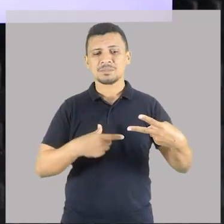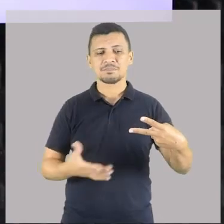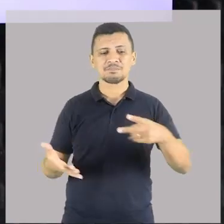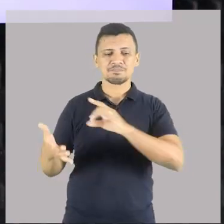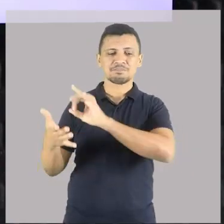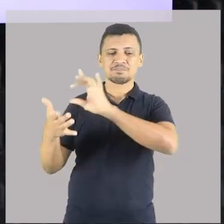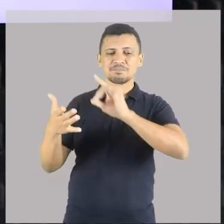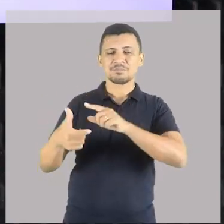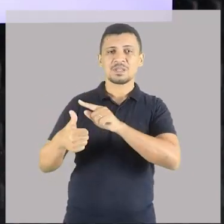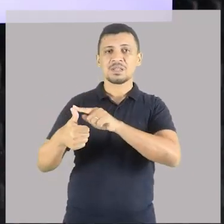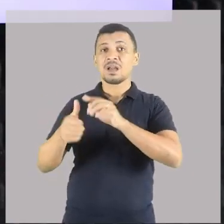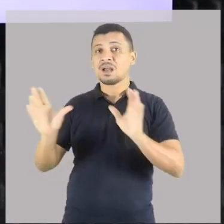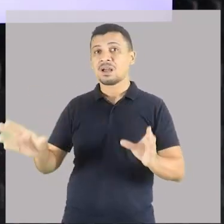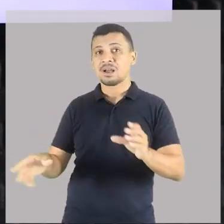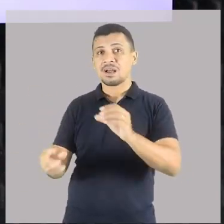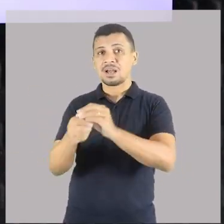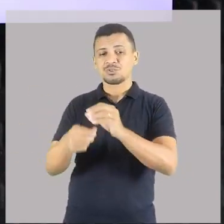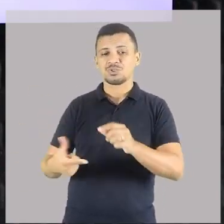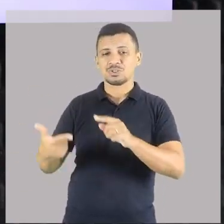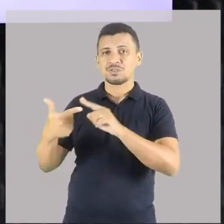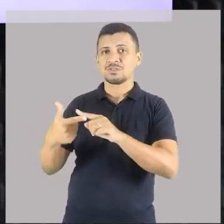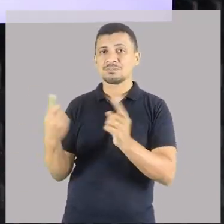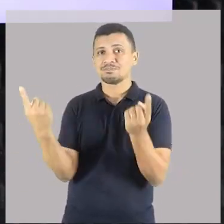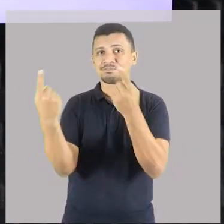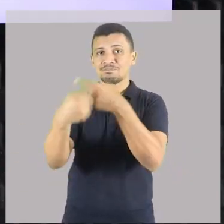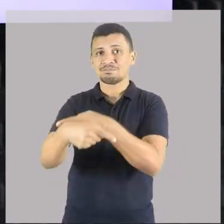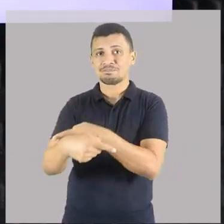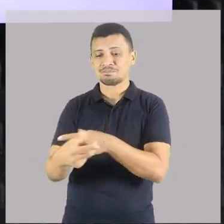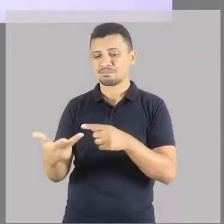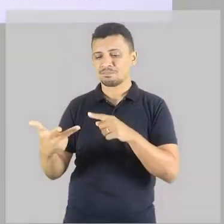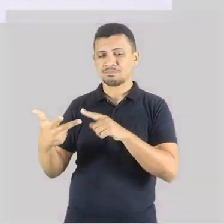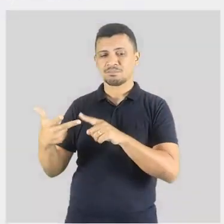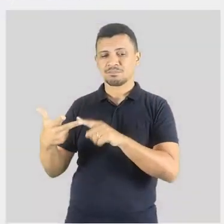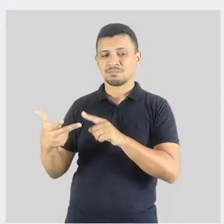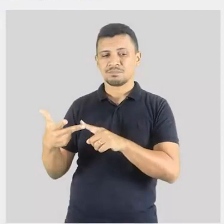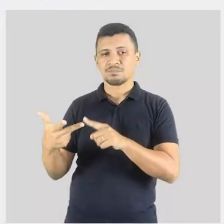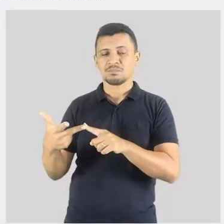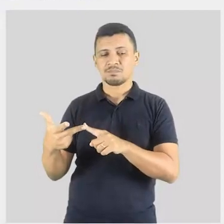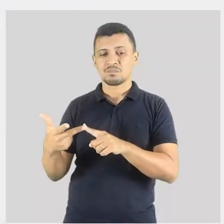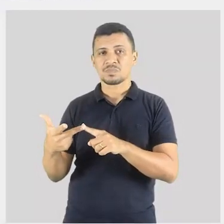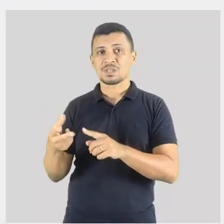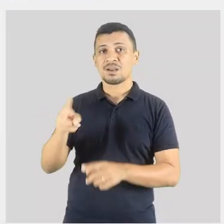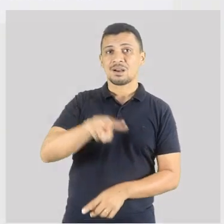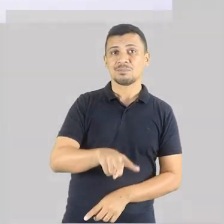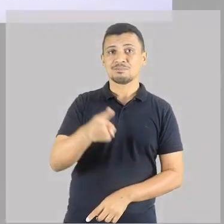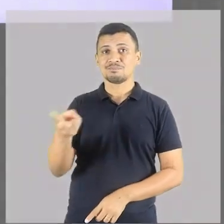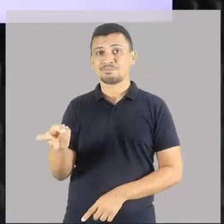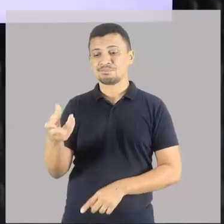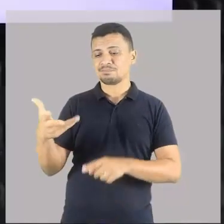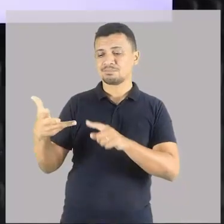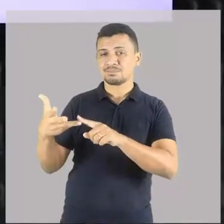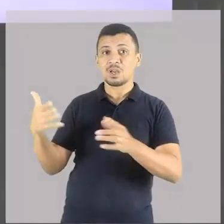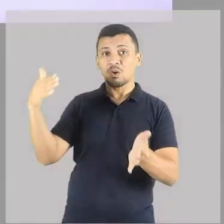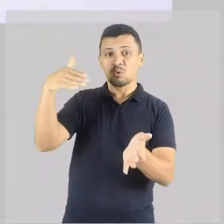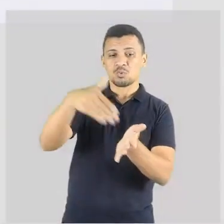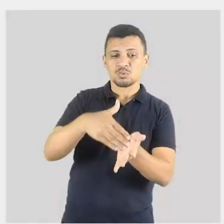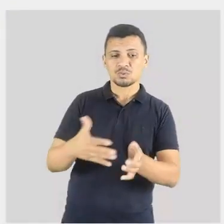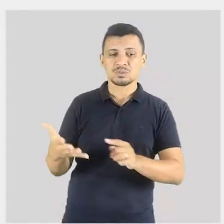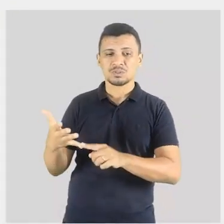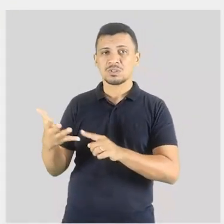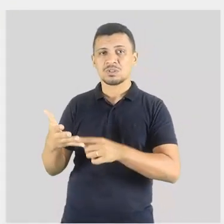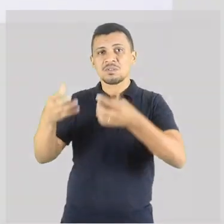podem ser aditivas, adversativas, elas podem ser alternativas, conclusivas